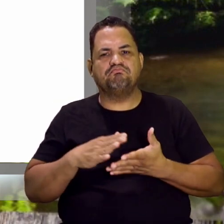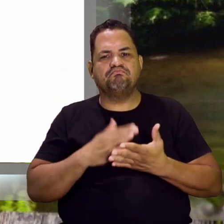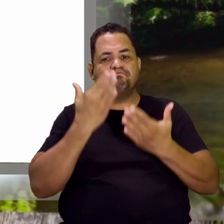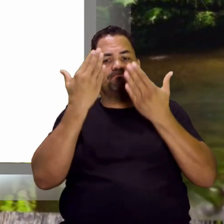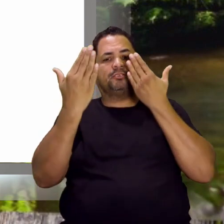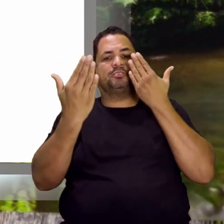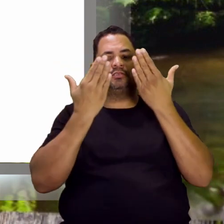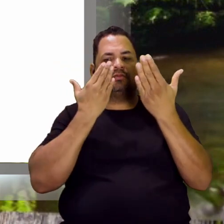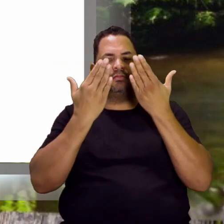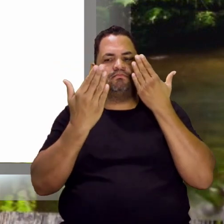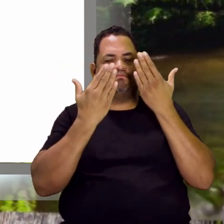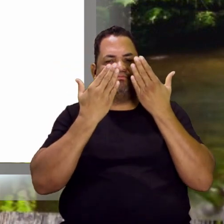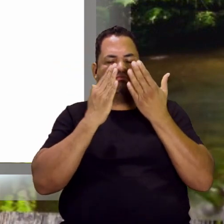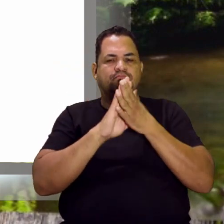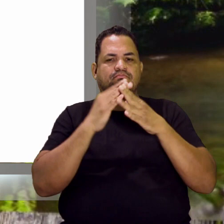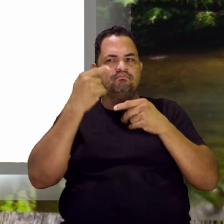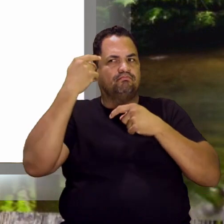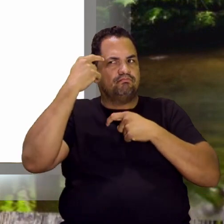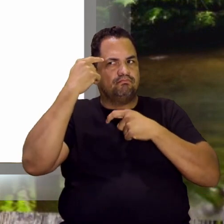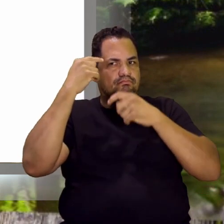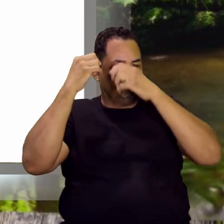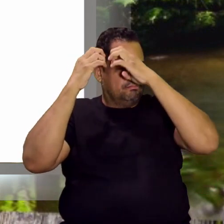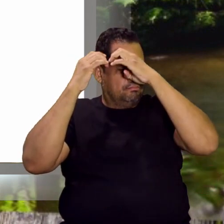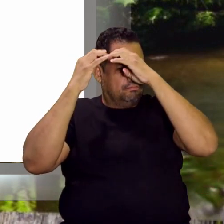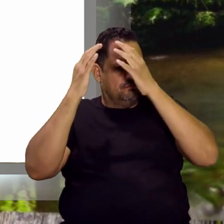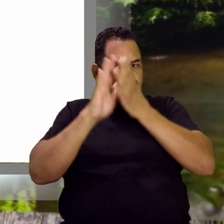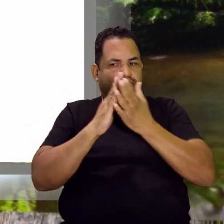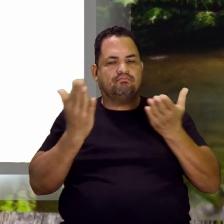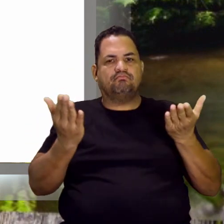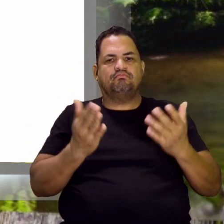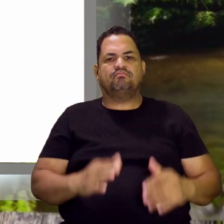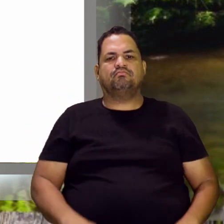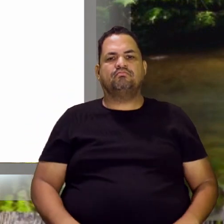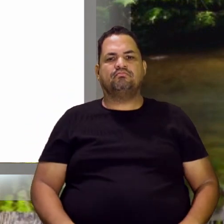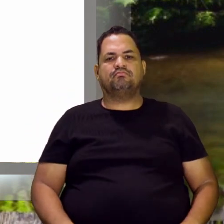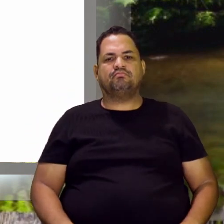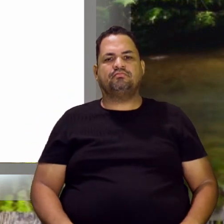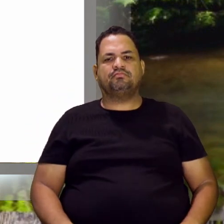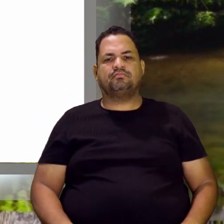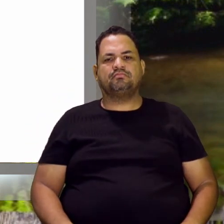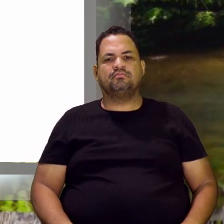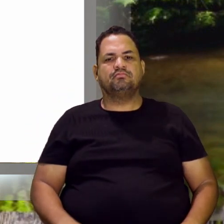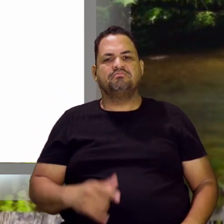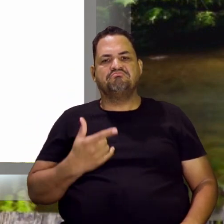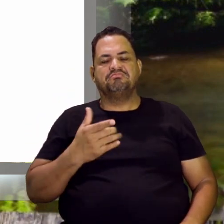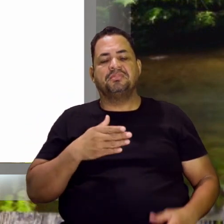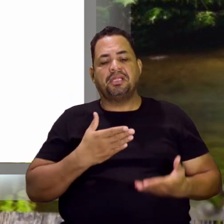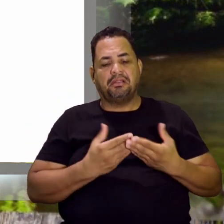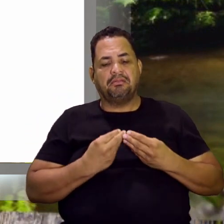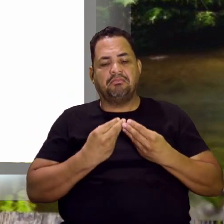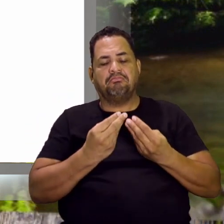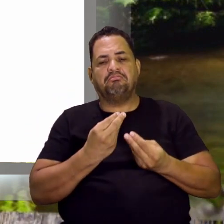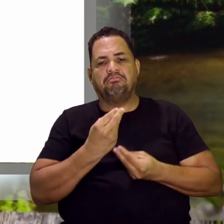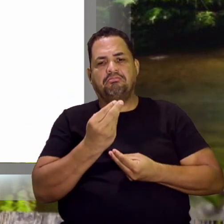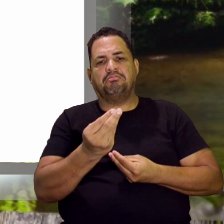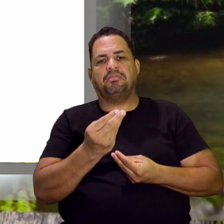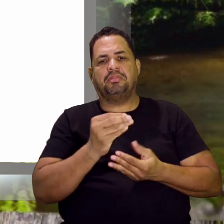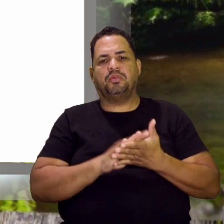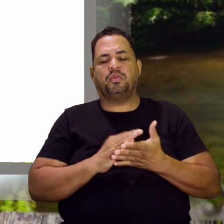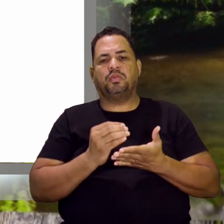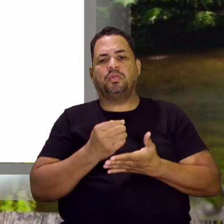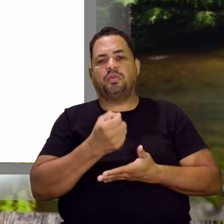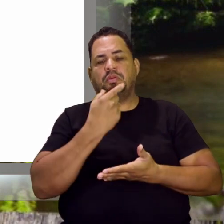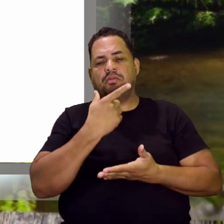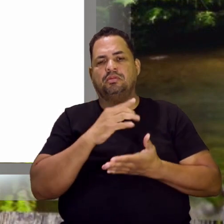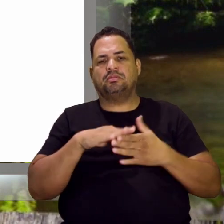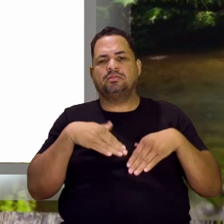manda muito também na situação. Entendeu? Então, é um placebo. Você deu um remédio que nem serve para aquilo que a pessoa está sentindo. Mas